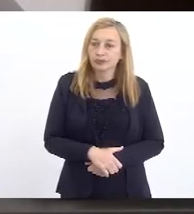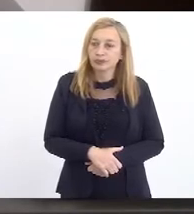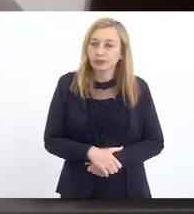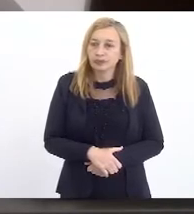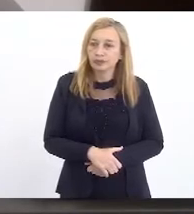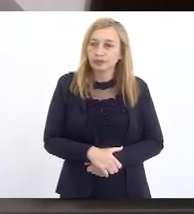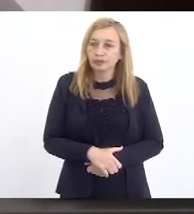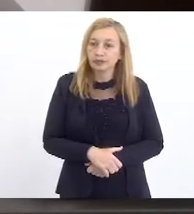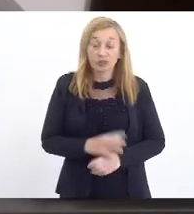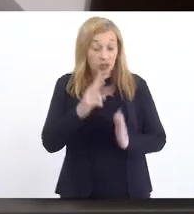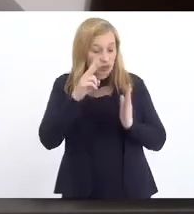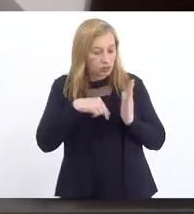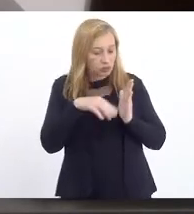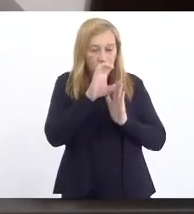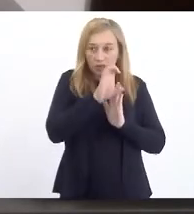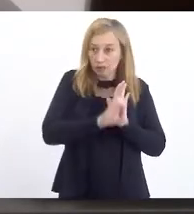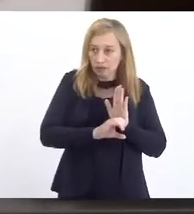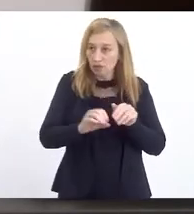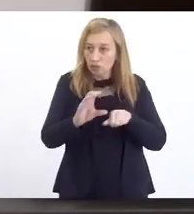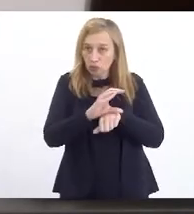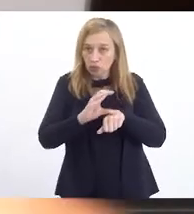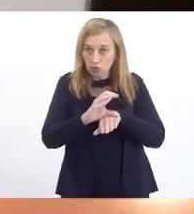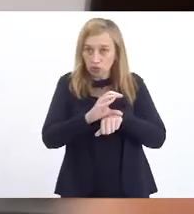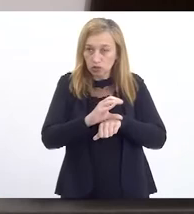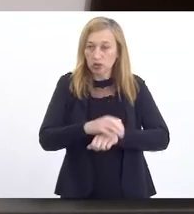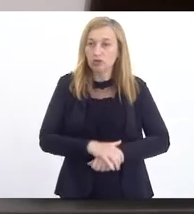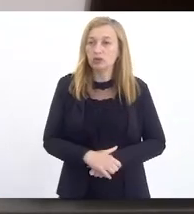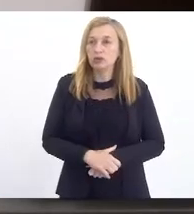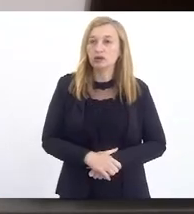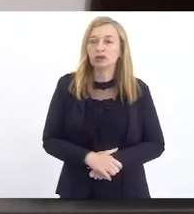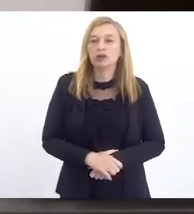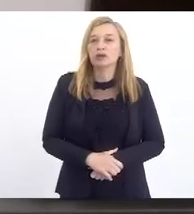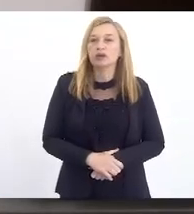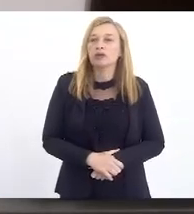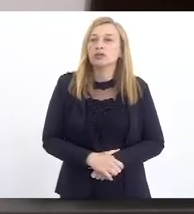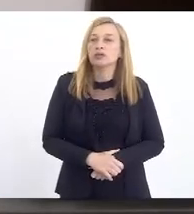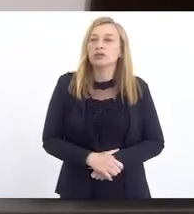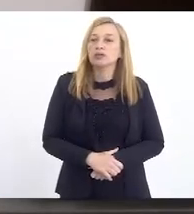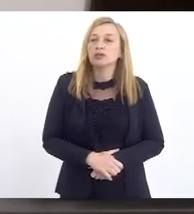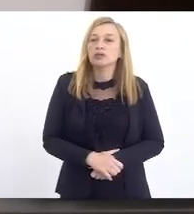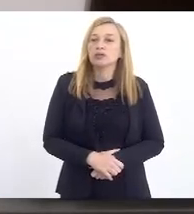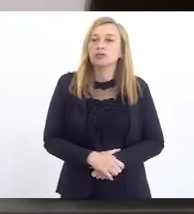é a leitura da emenda constitucional do